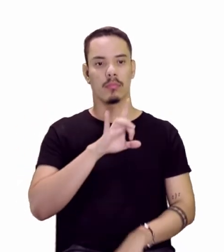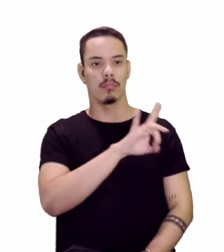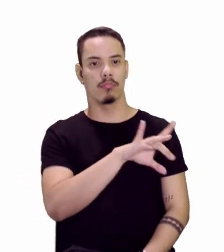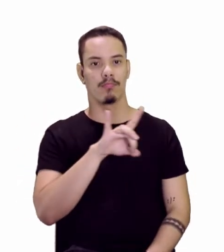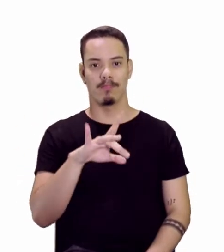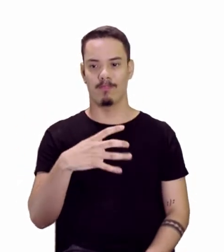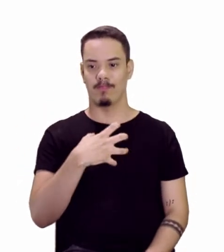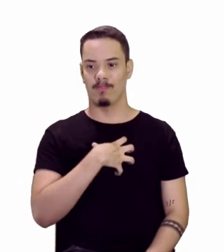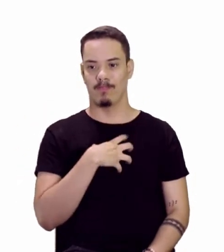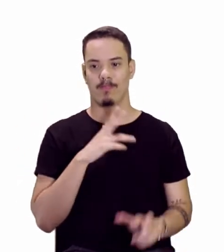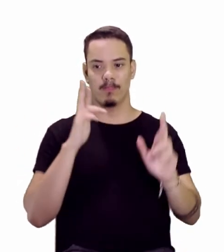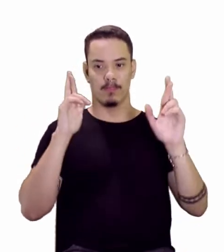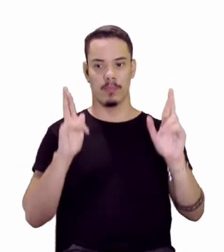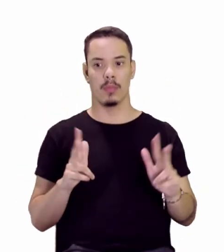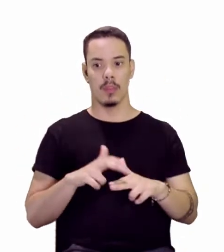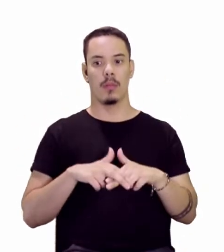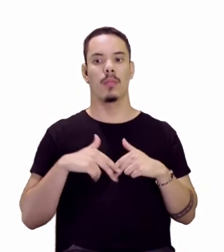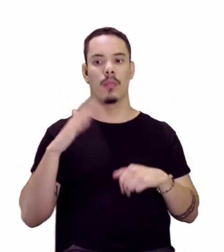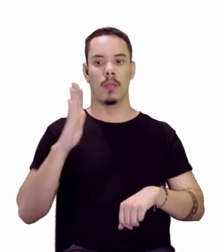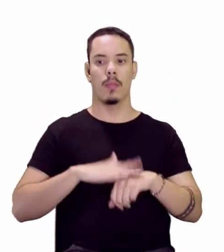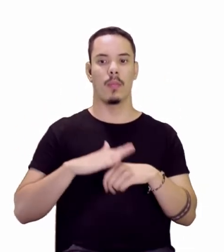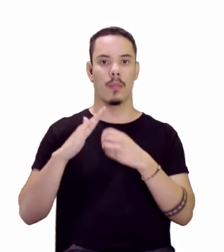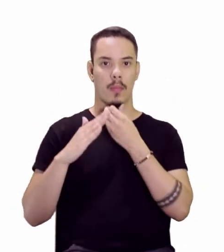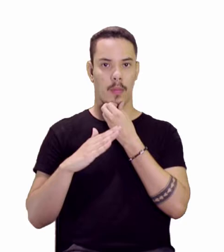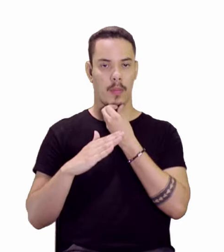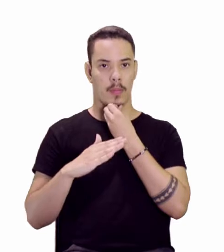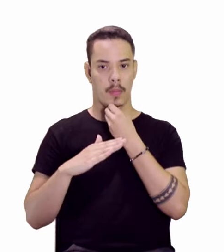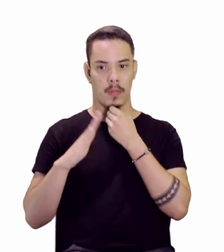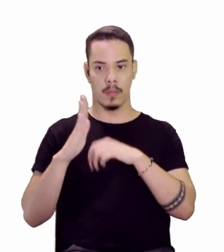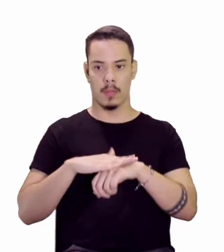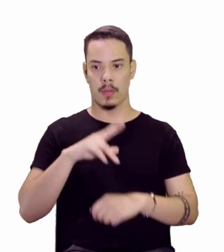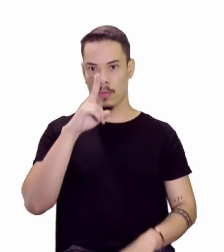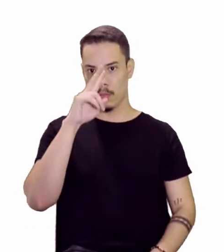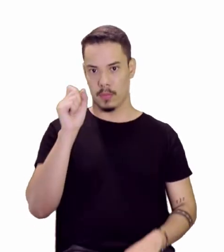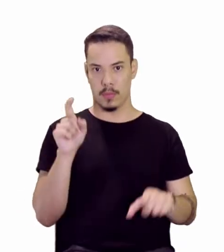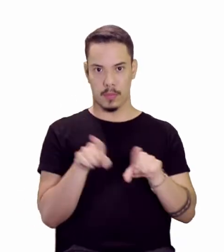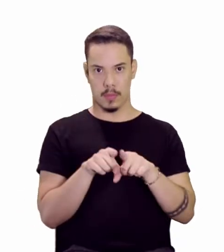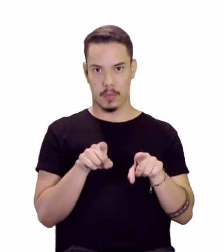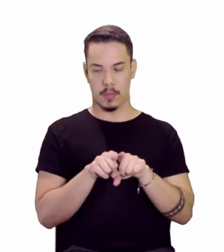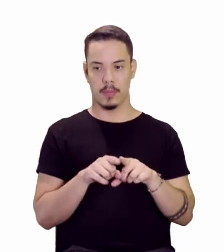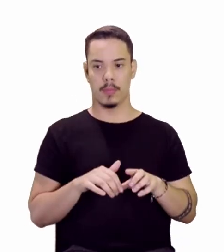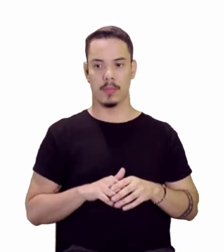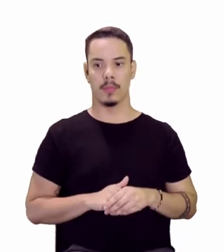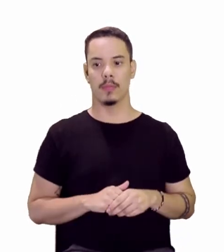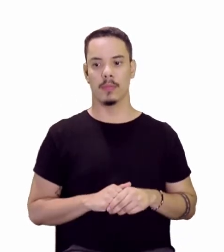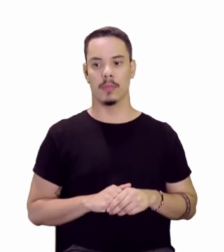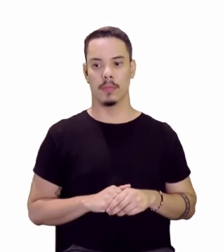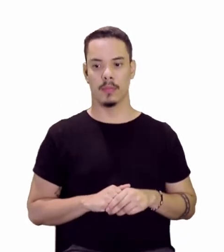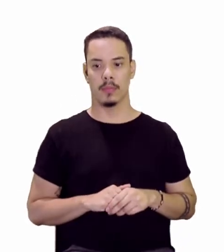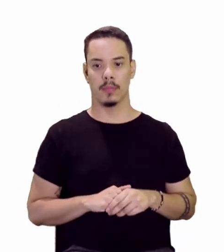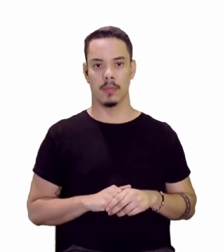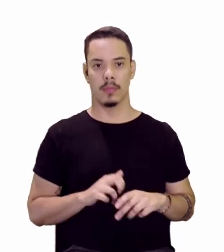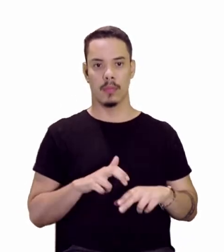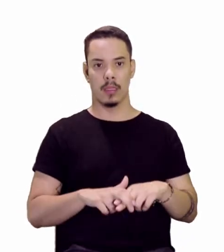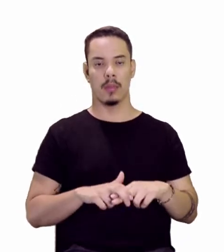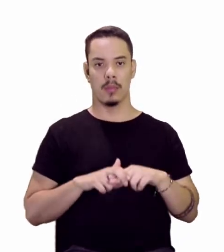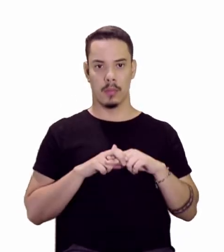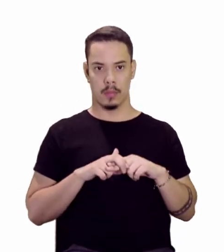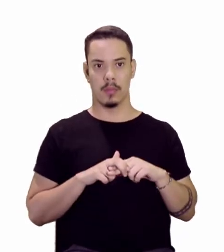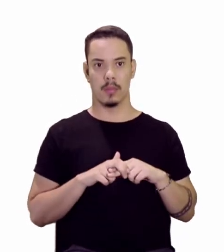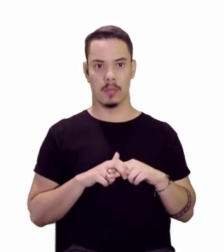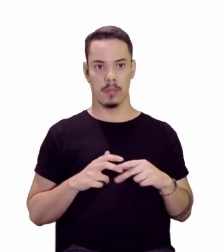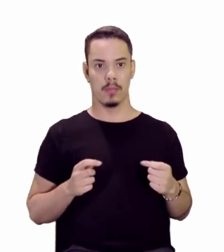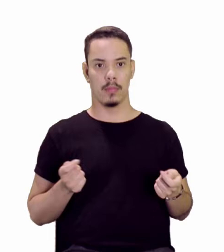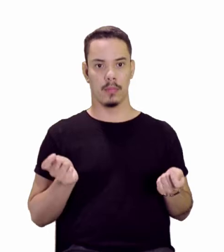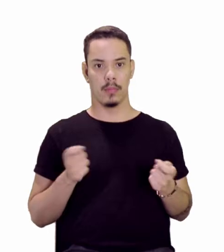ponto. Então, maior pressão, maior força. Exatamente. E ali, pessoal, a resultante dessas forças, portanto, deverá